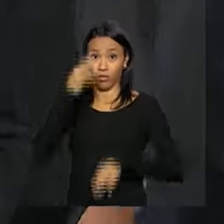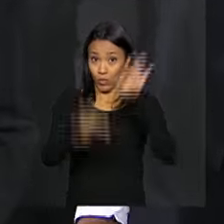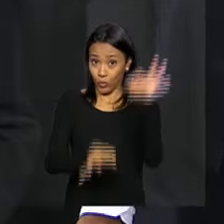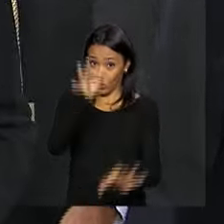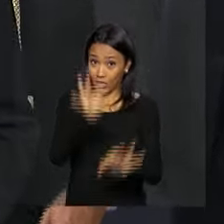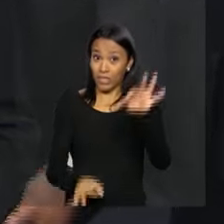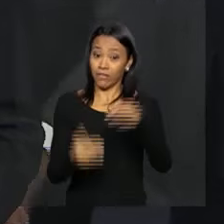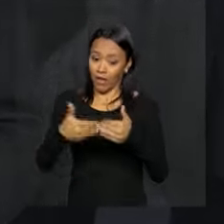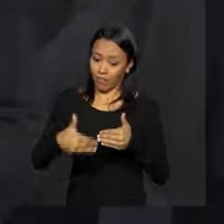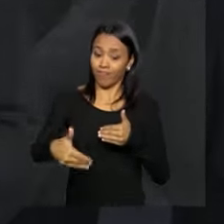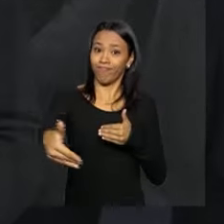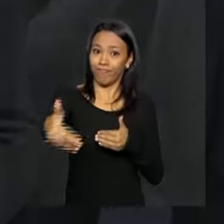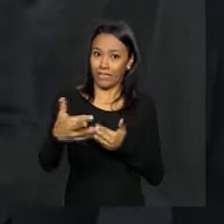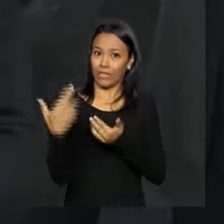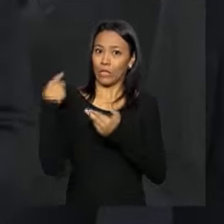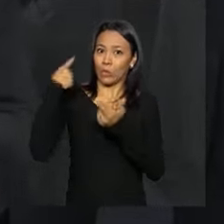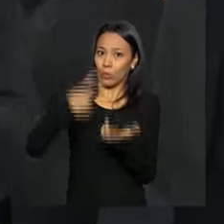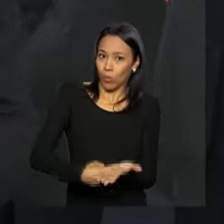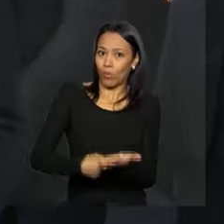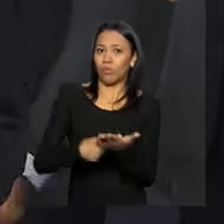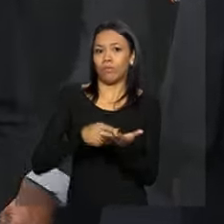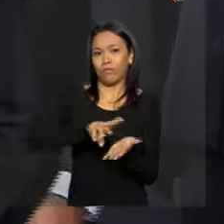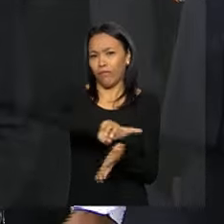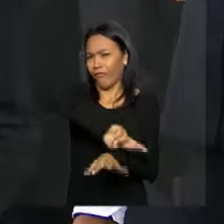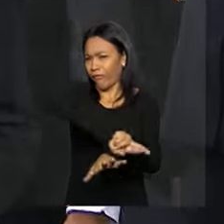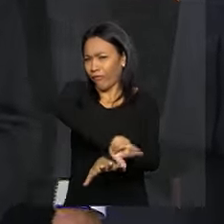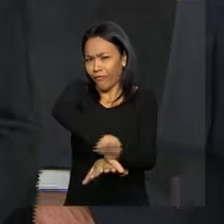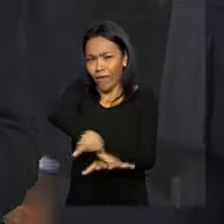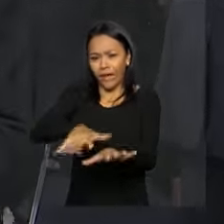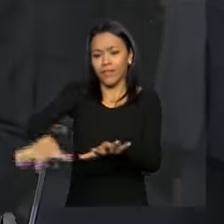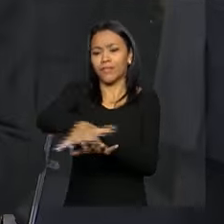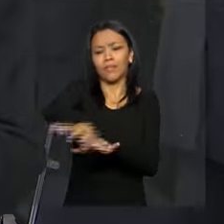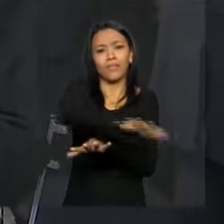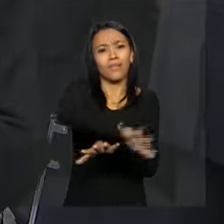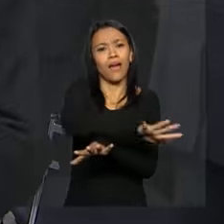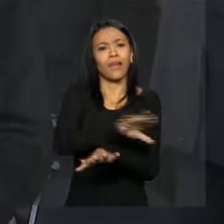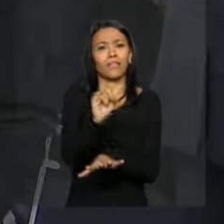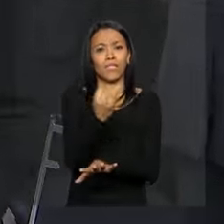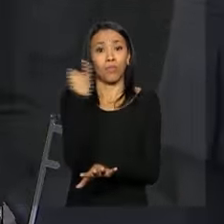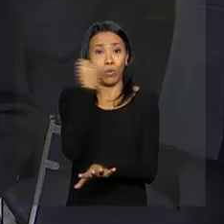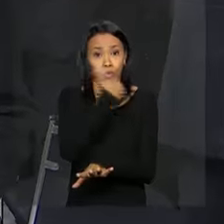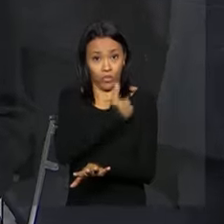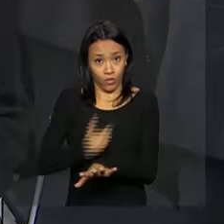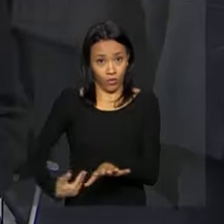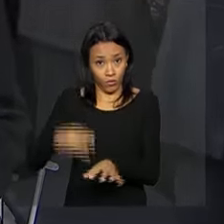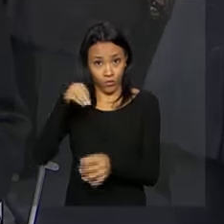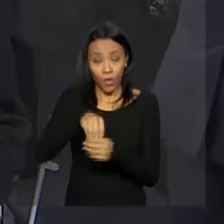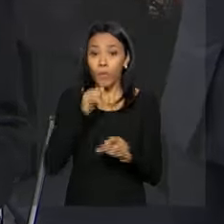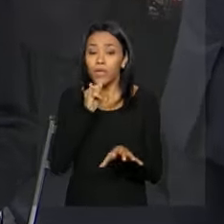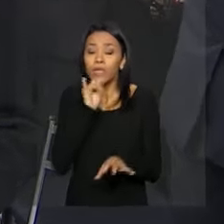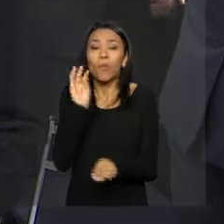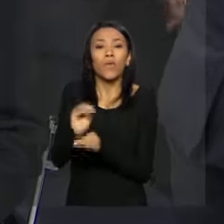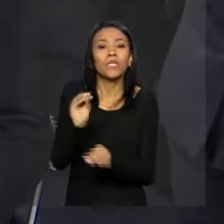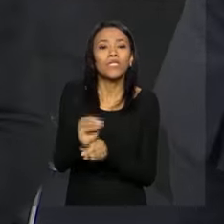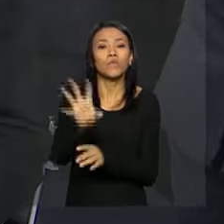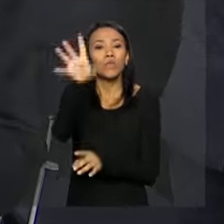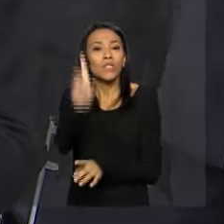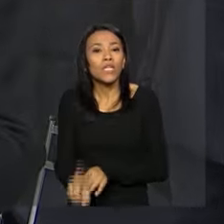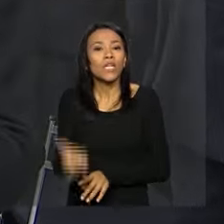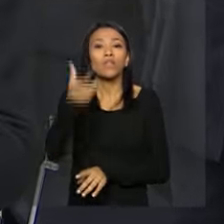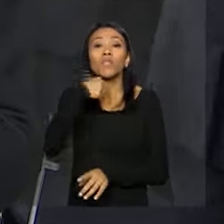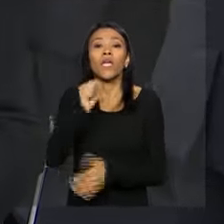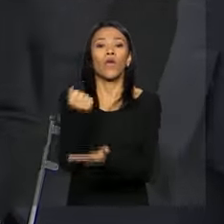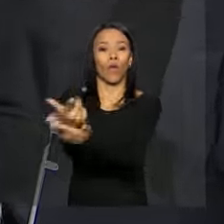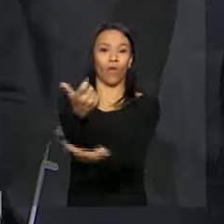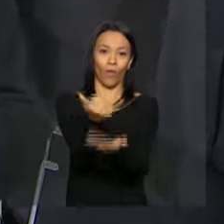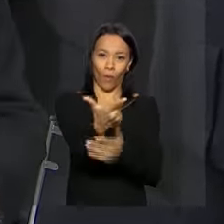com responsabilidades em várias áreas importantes para o governo, como a questão da proteção dos direitos do